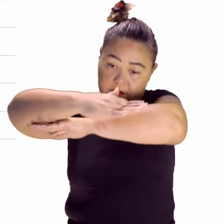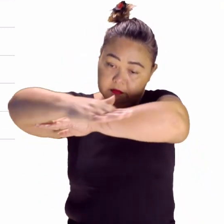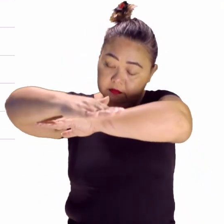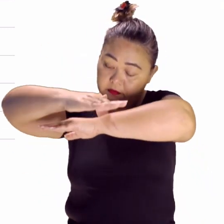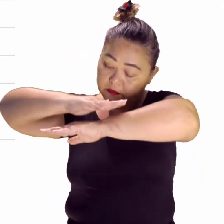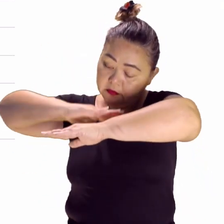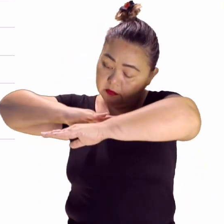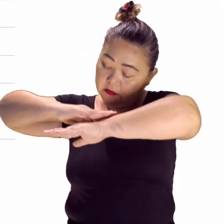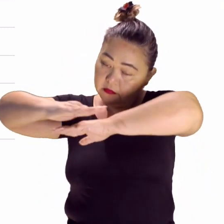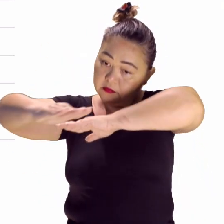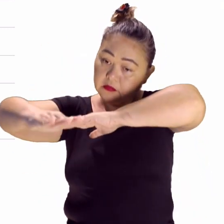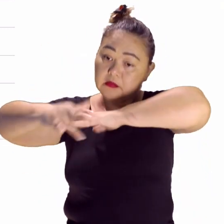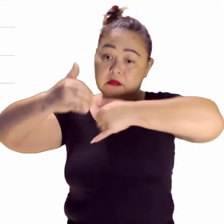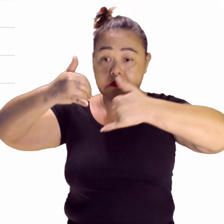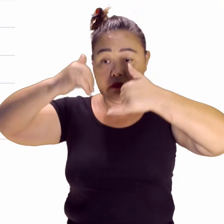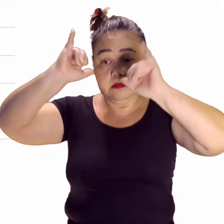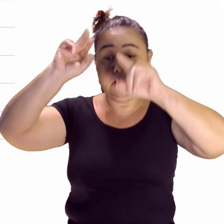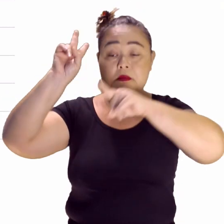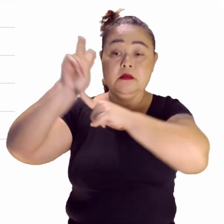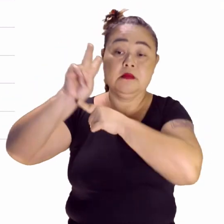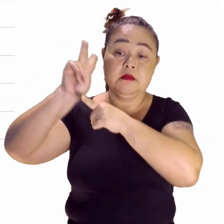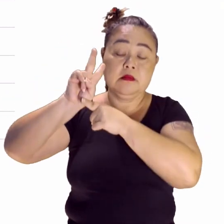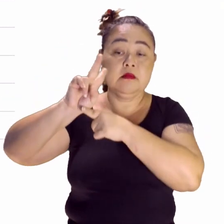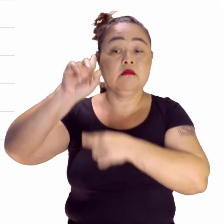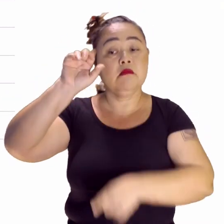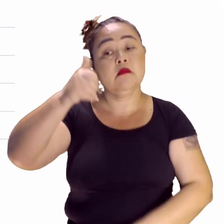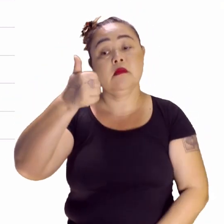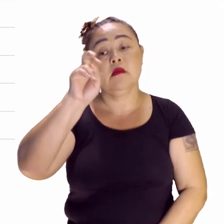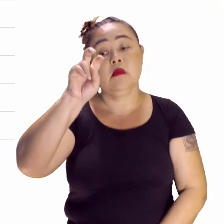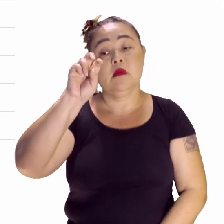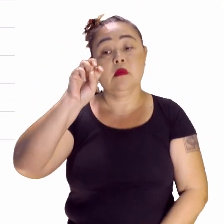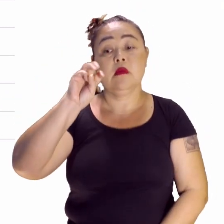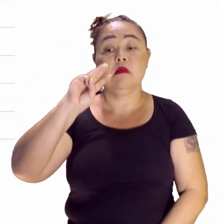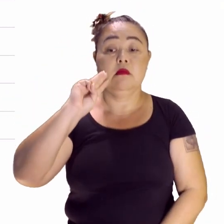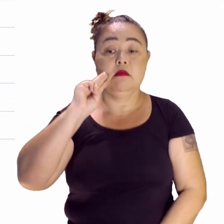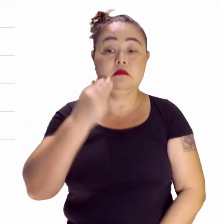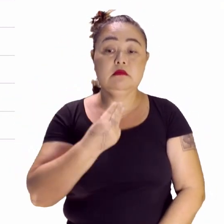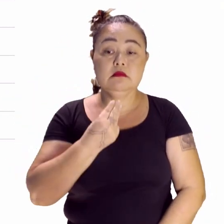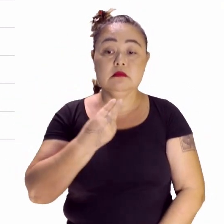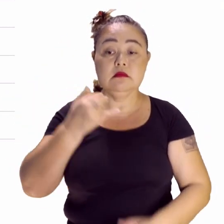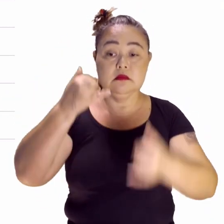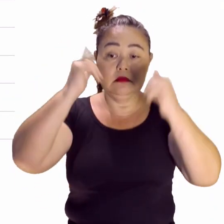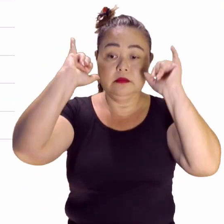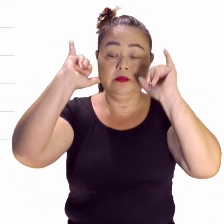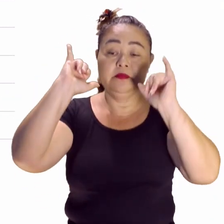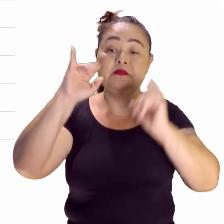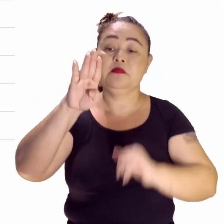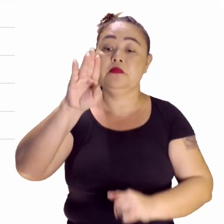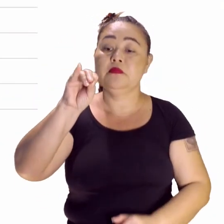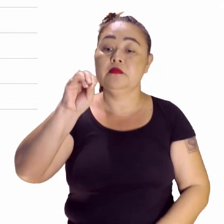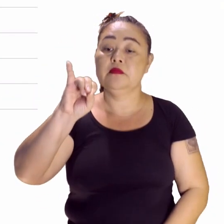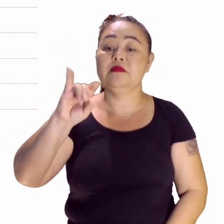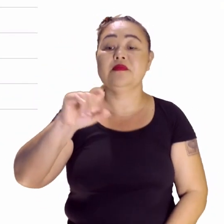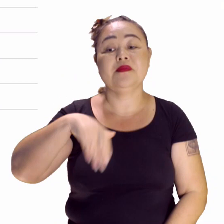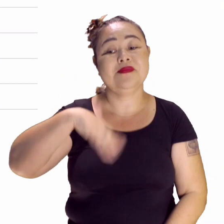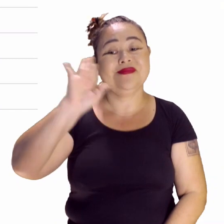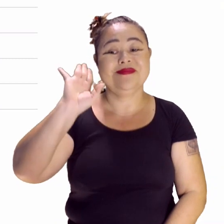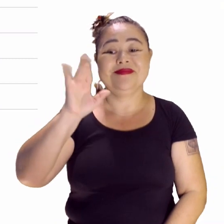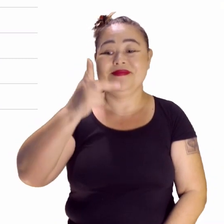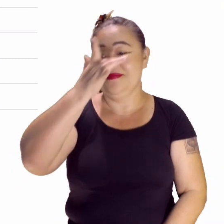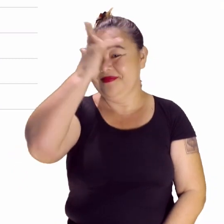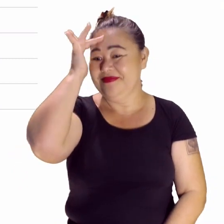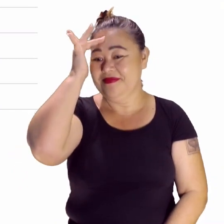bem. E falamos durante a aula que é 15 milhões de cabeças de gado atualmente. Com certeza. Mais boi do que gente.